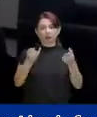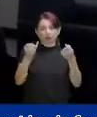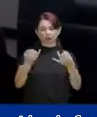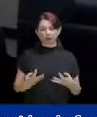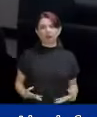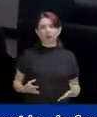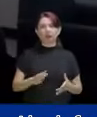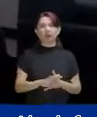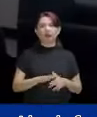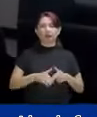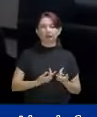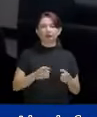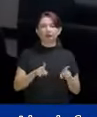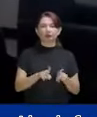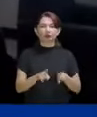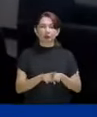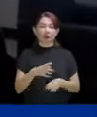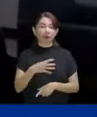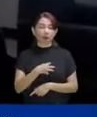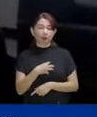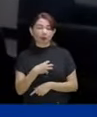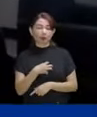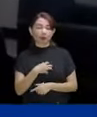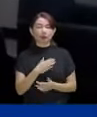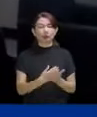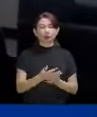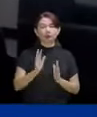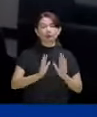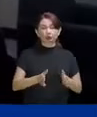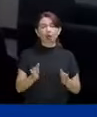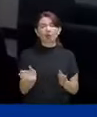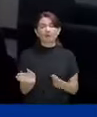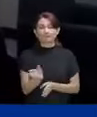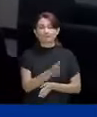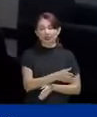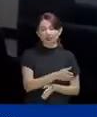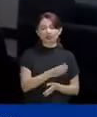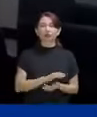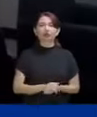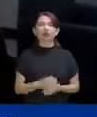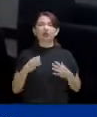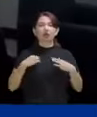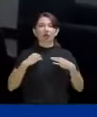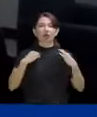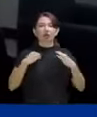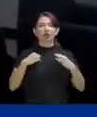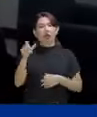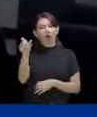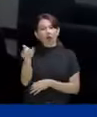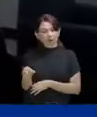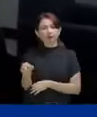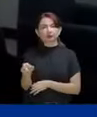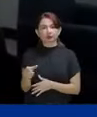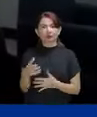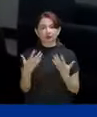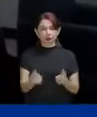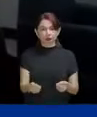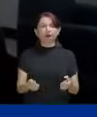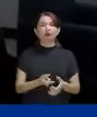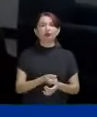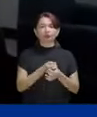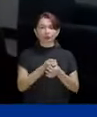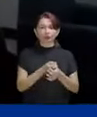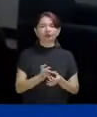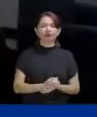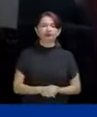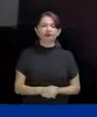Em manifestação foram no sentido de que a preliminar deve ser afastada, já que a parte recorrida, de forma espontânea, assumiu a dívida. Sobre o tema, diz